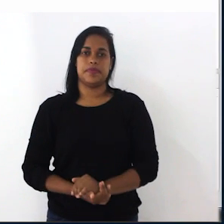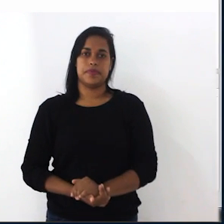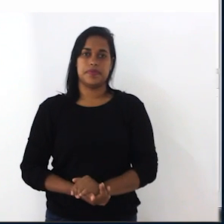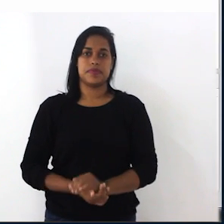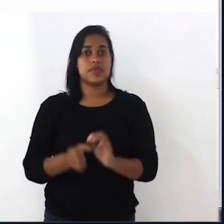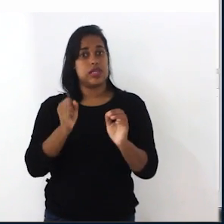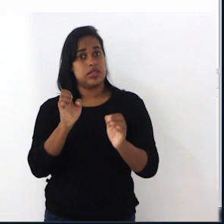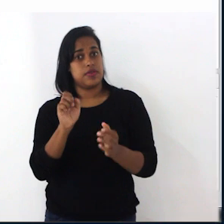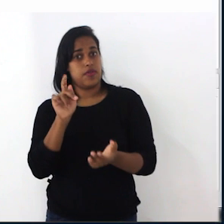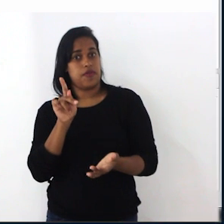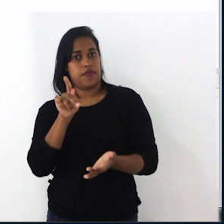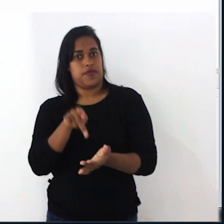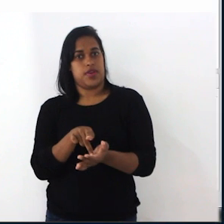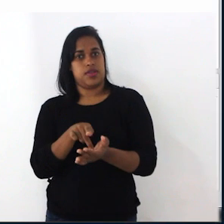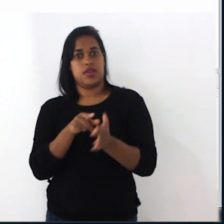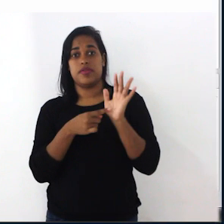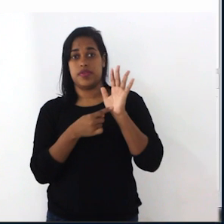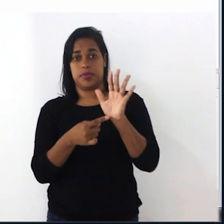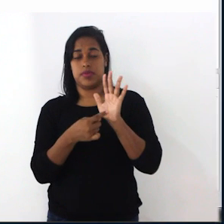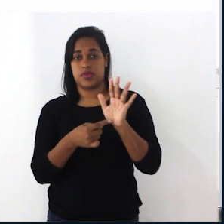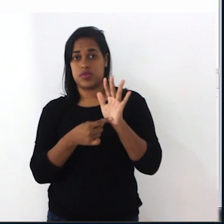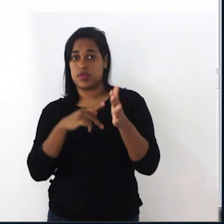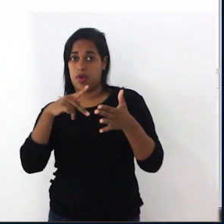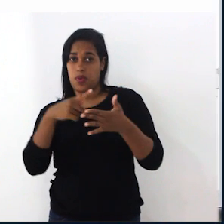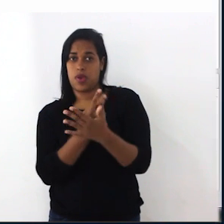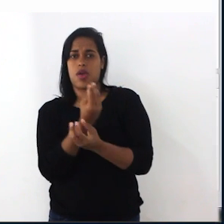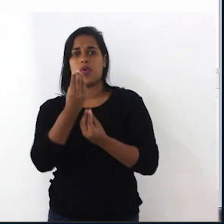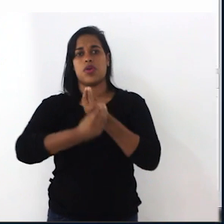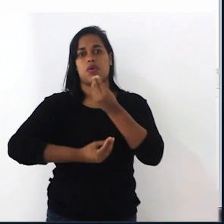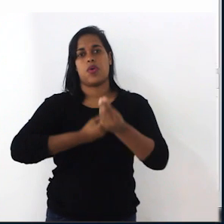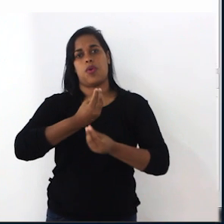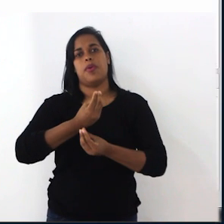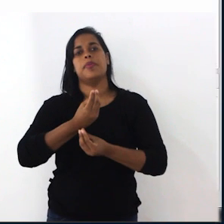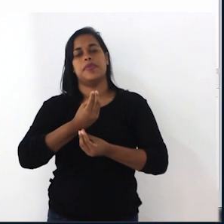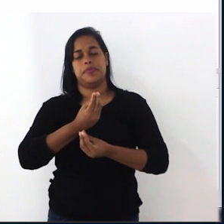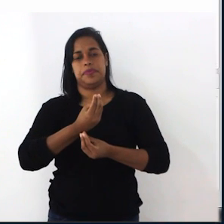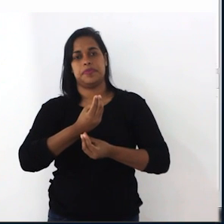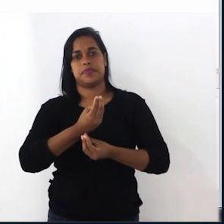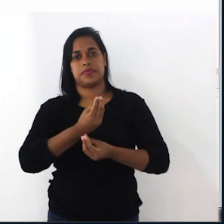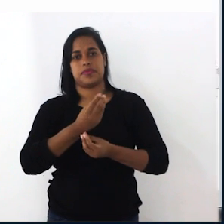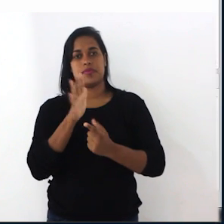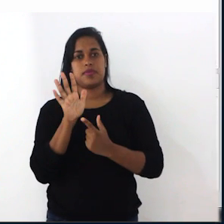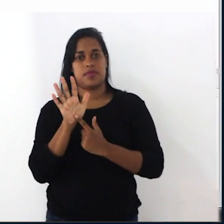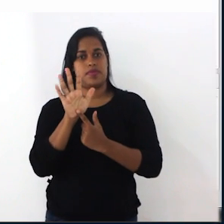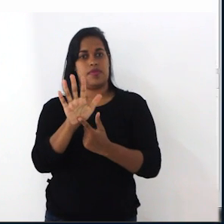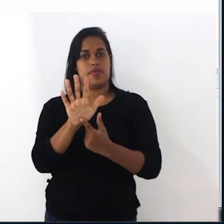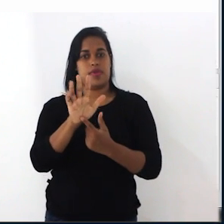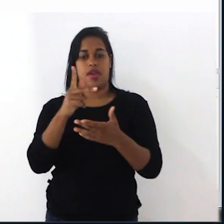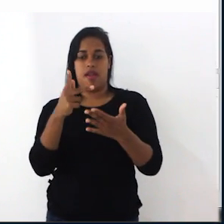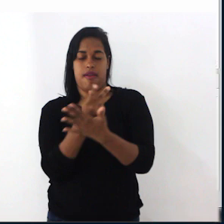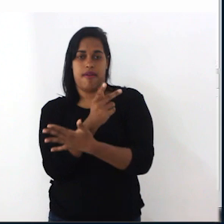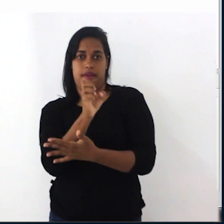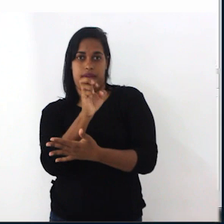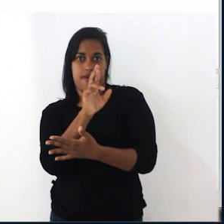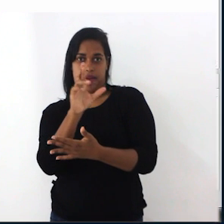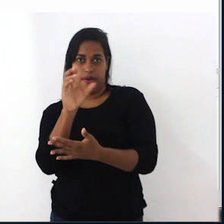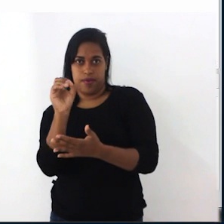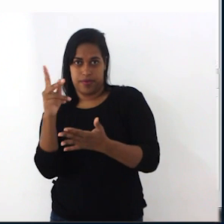Então, se for verdadeiro, ele vai mostrar aqui o erro, e como é que ele mostra? Ele vai escrever o erro